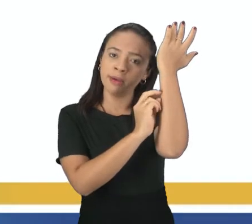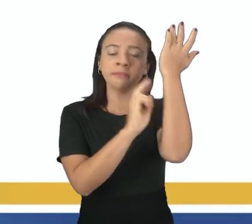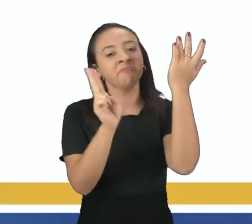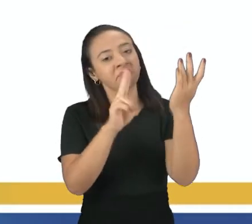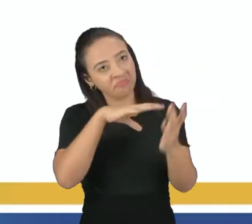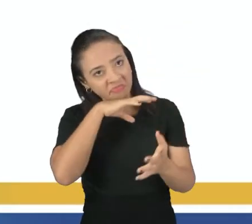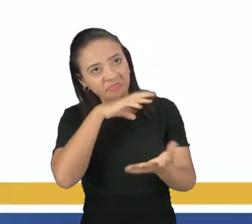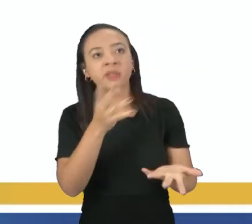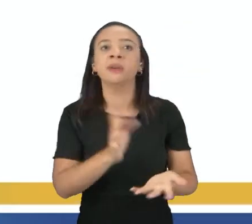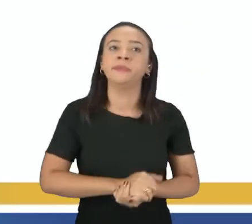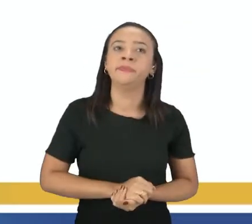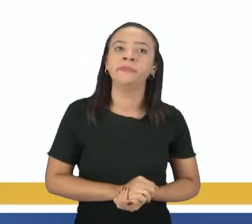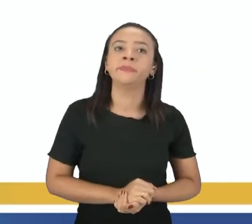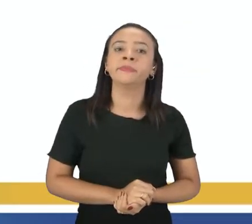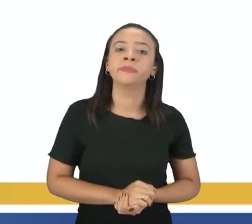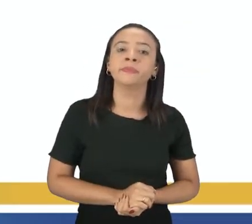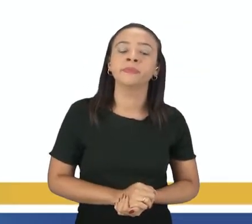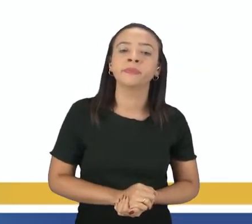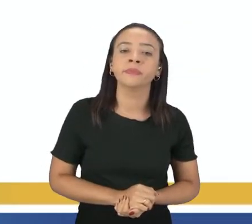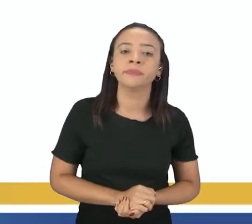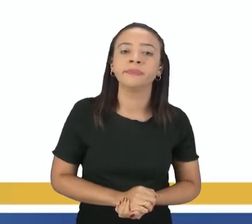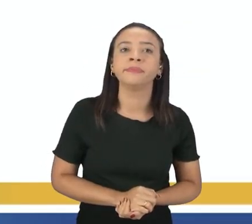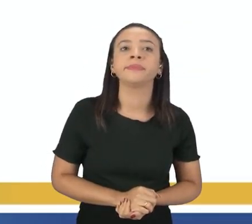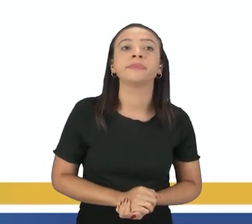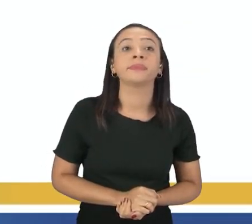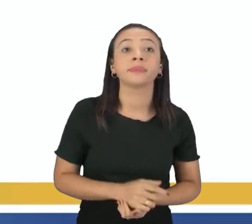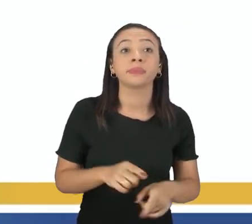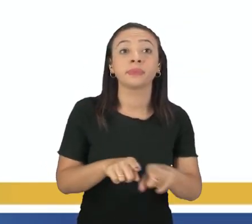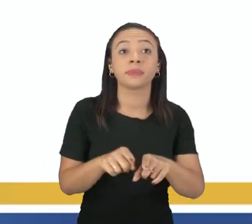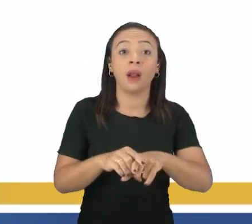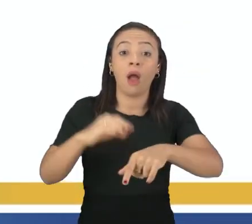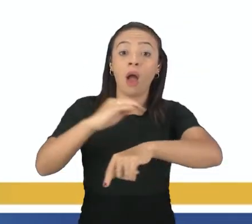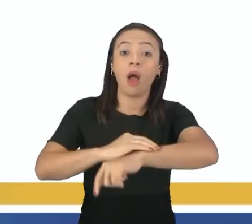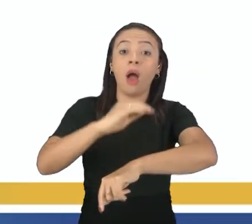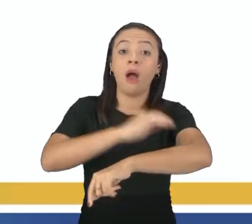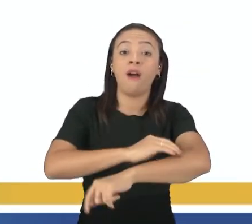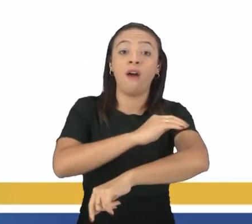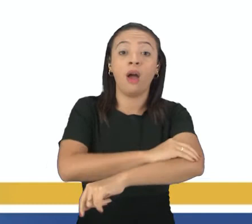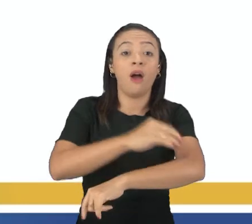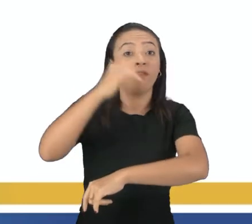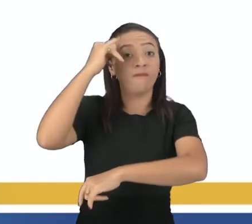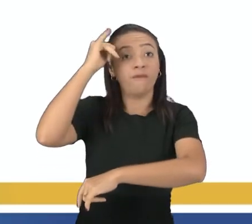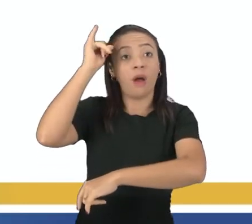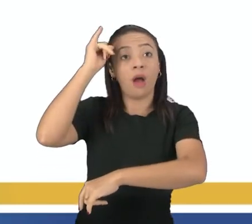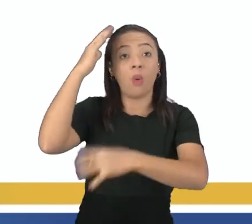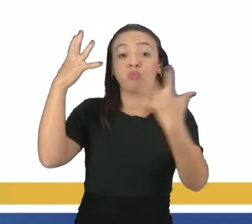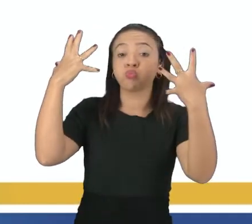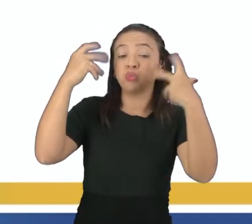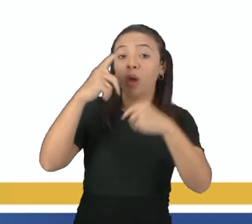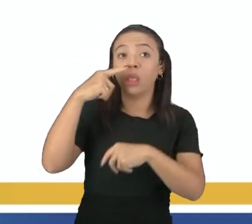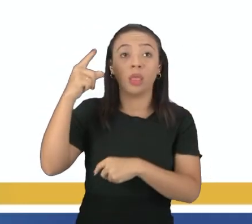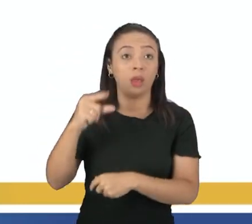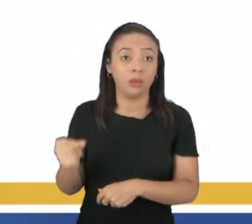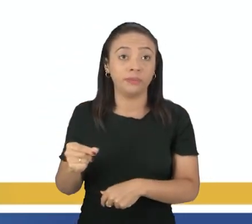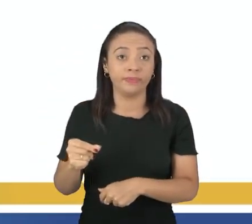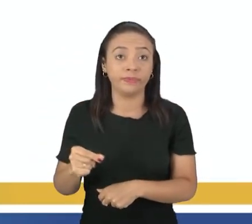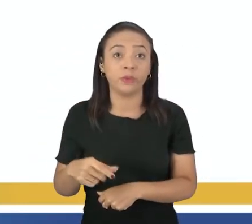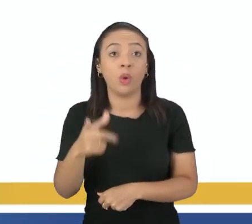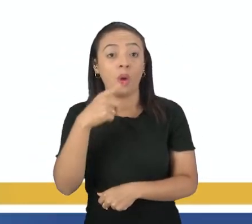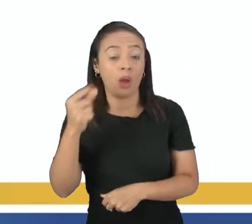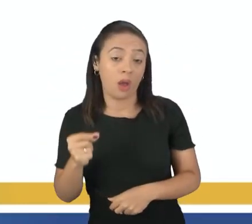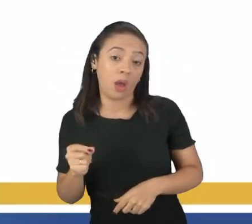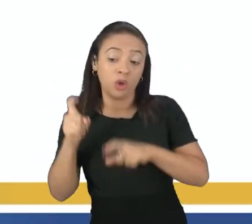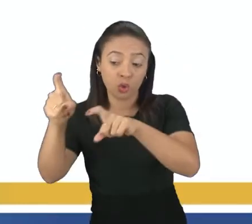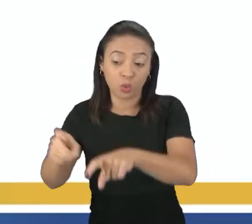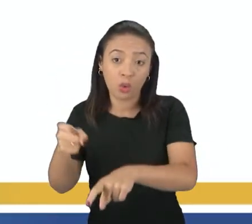de animais. A lebre e a tartaruga, a rã e a vaca, o leão e o ratinho, o rato do